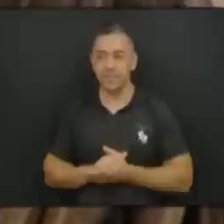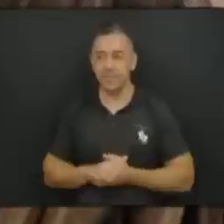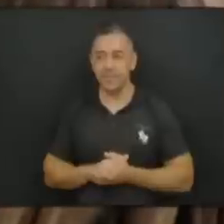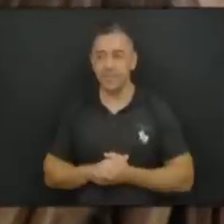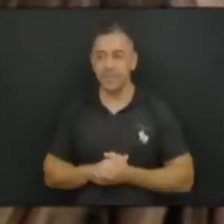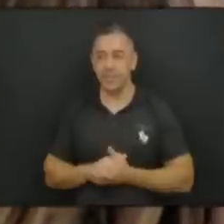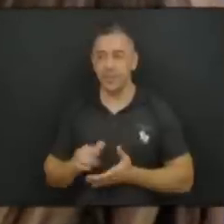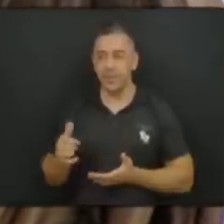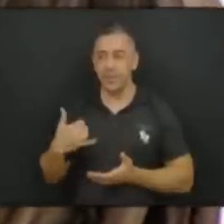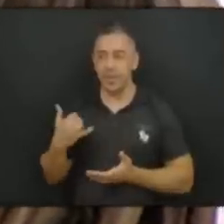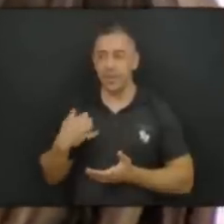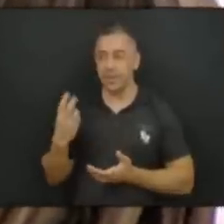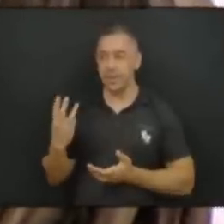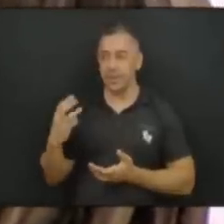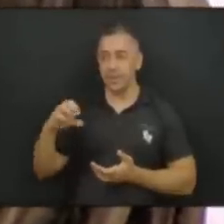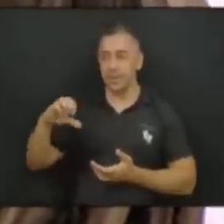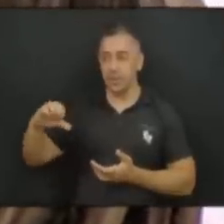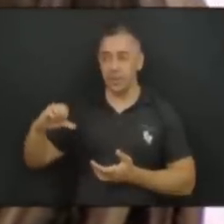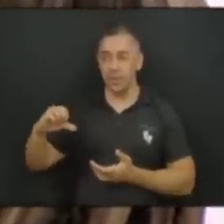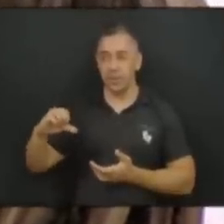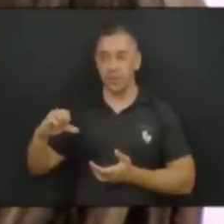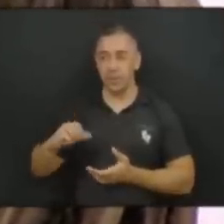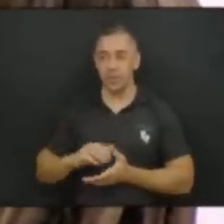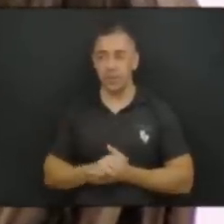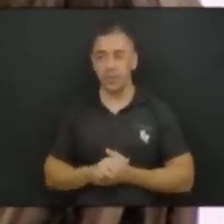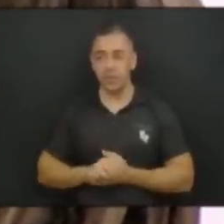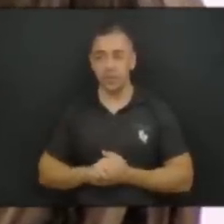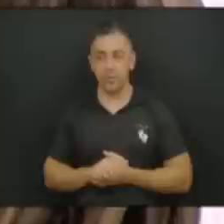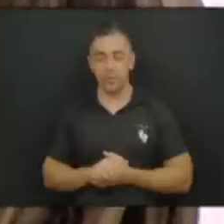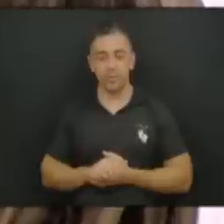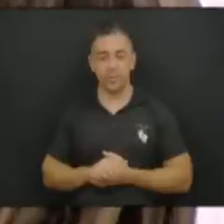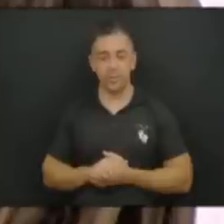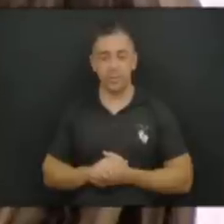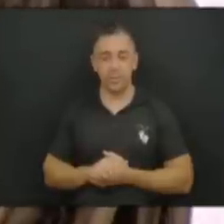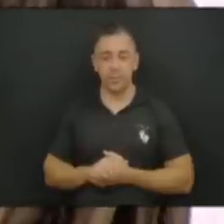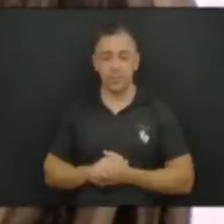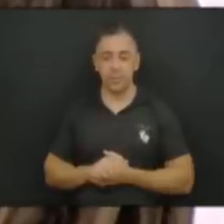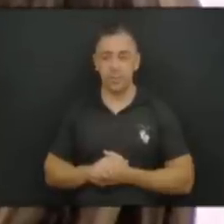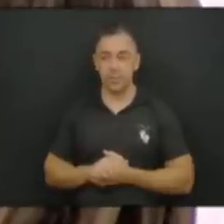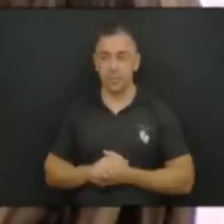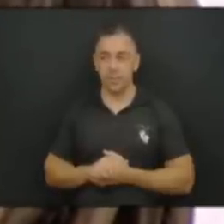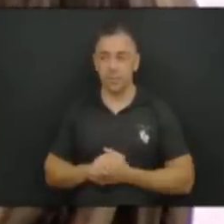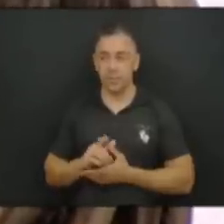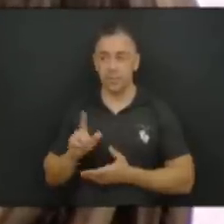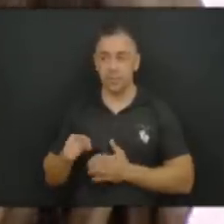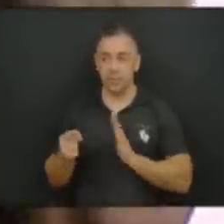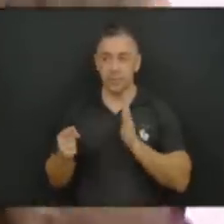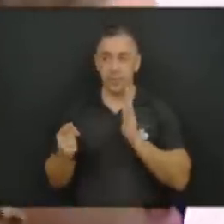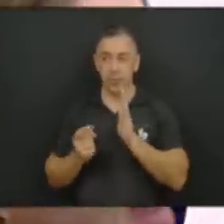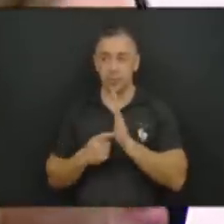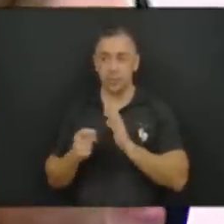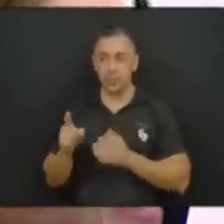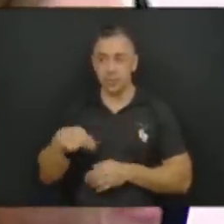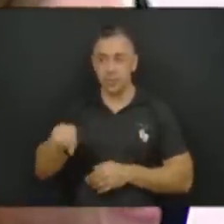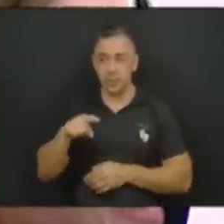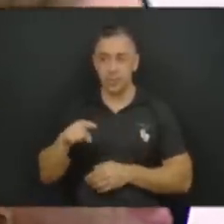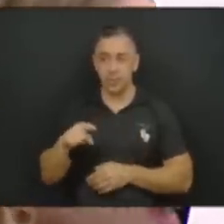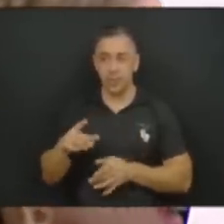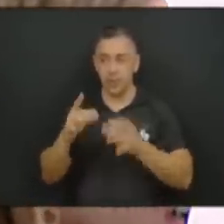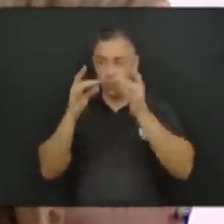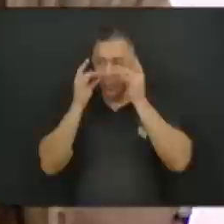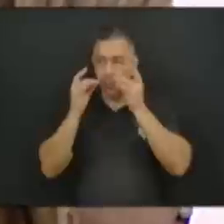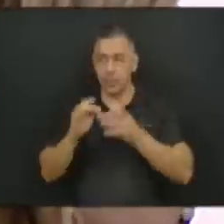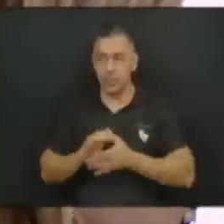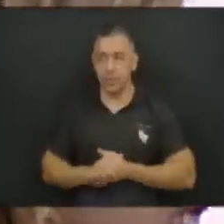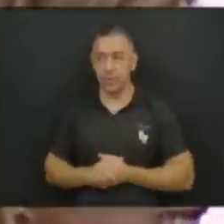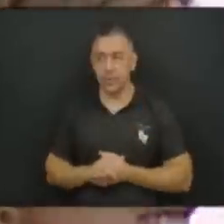farei 39 anos tem um problema tenho receita da Lei eleitoral denunciar isso aí no ao vivo mas